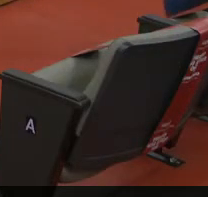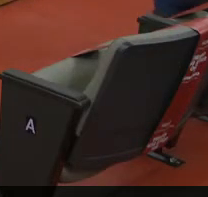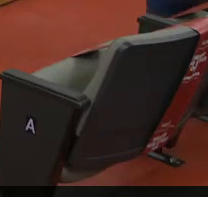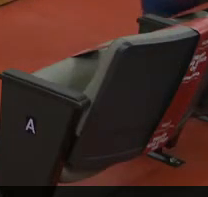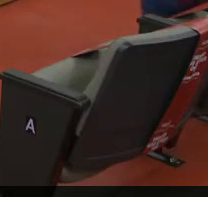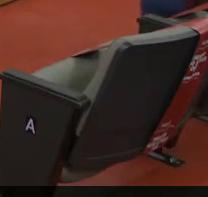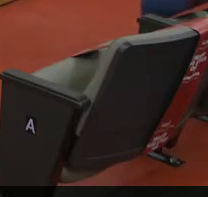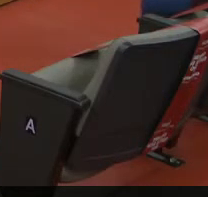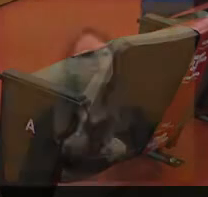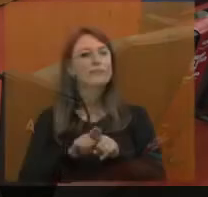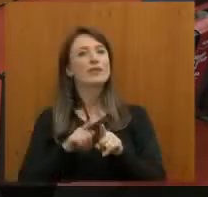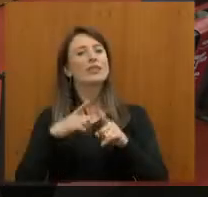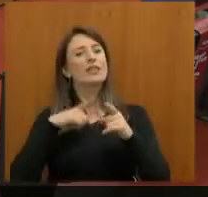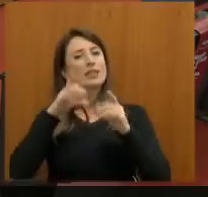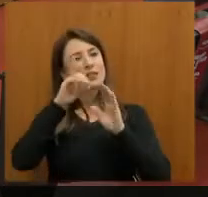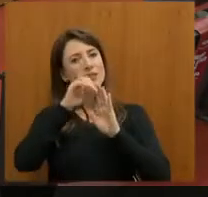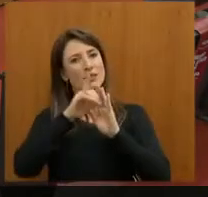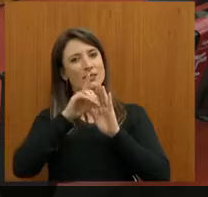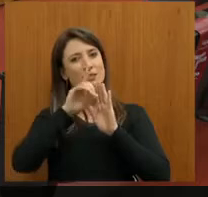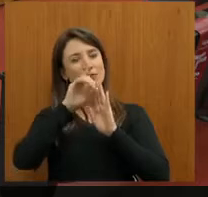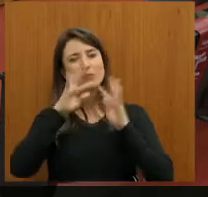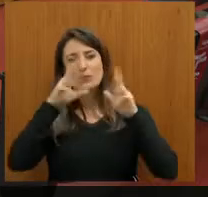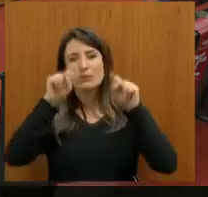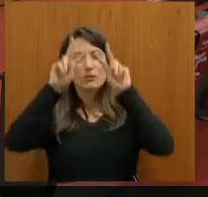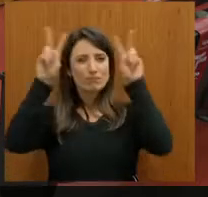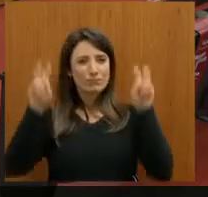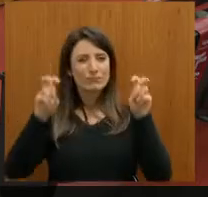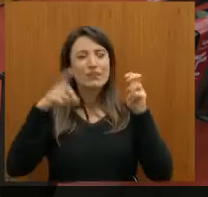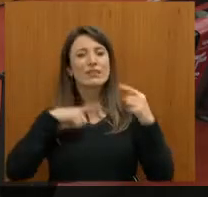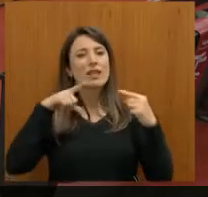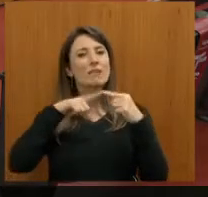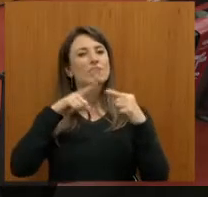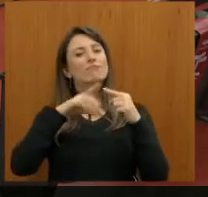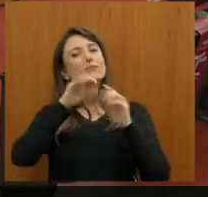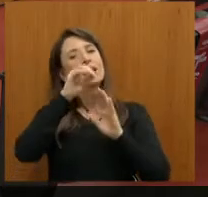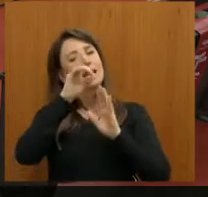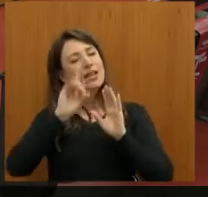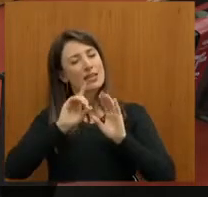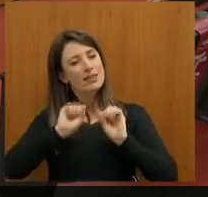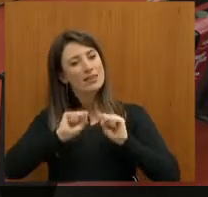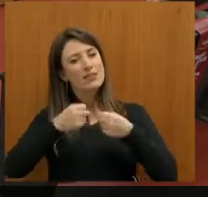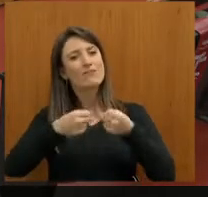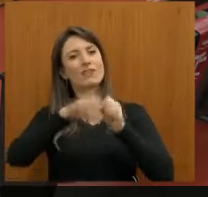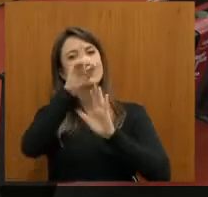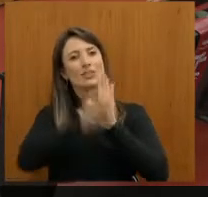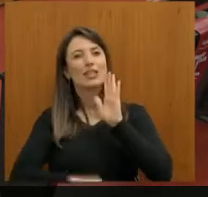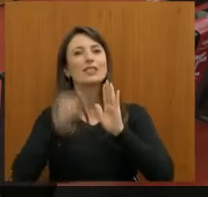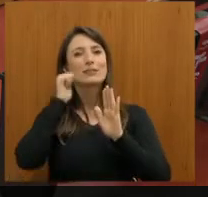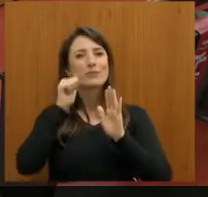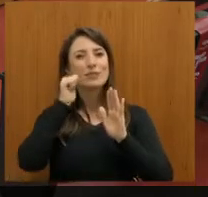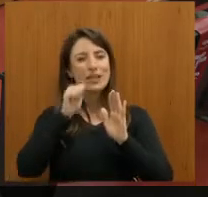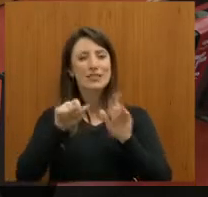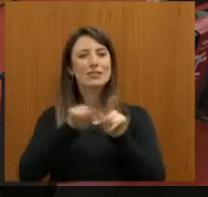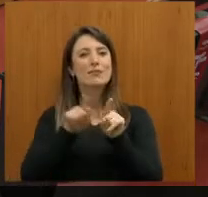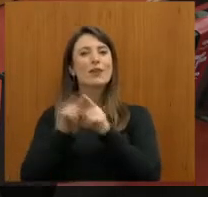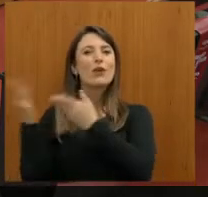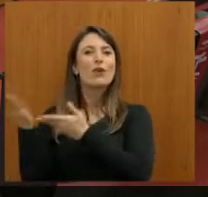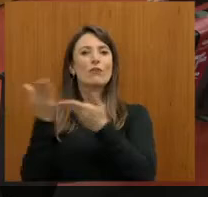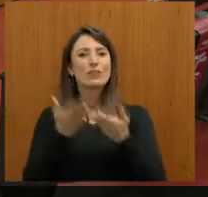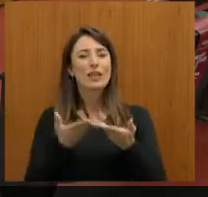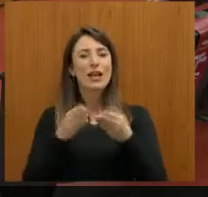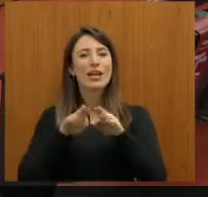direitos das mulheres e eu quero convidar também para compor a mesa de honra